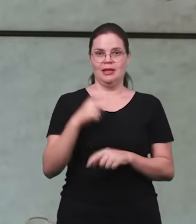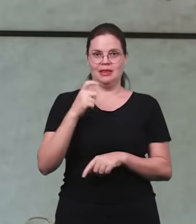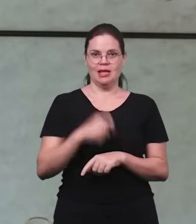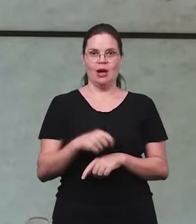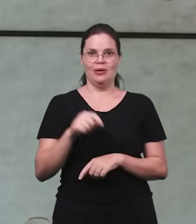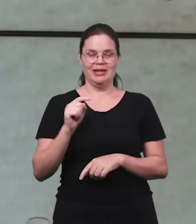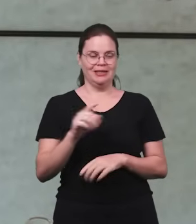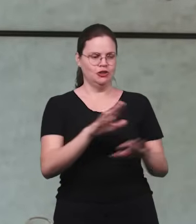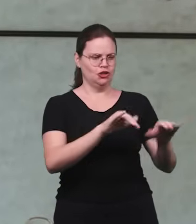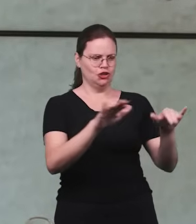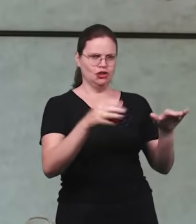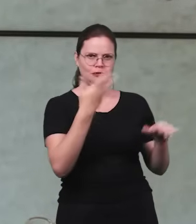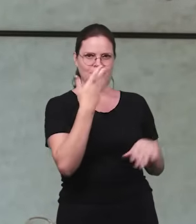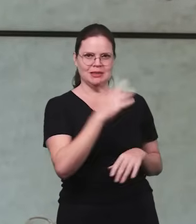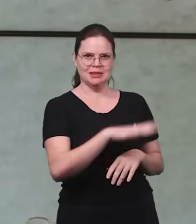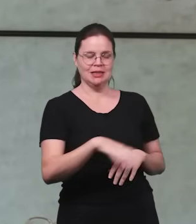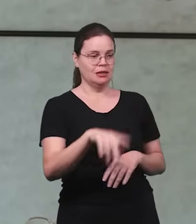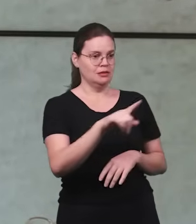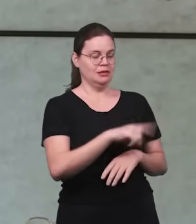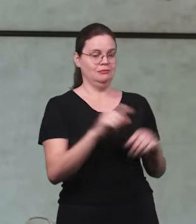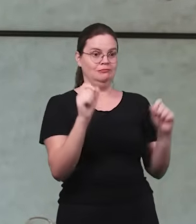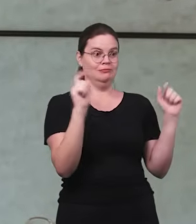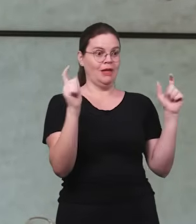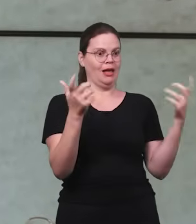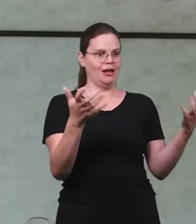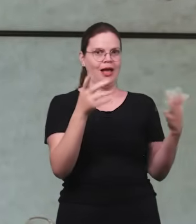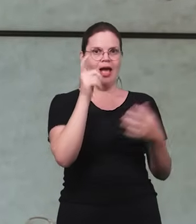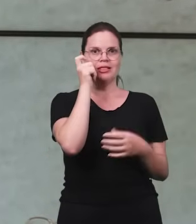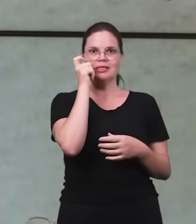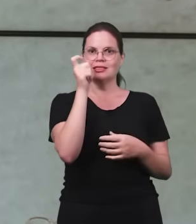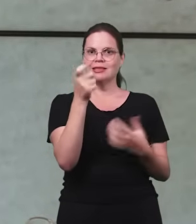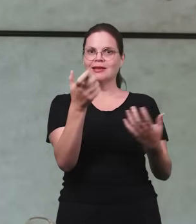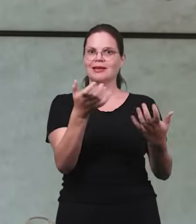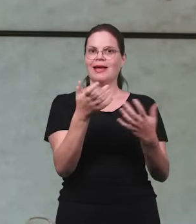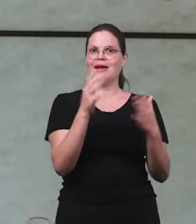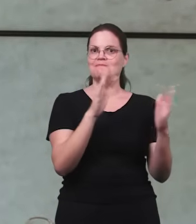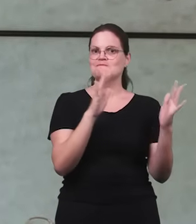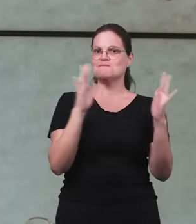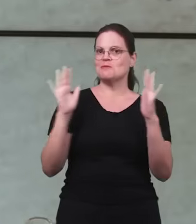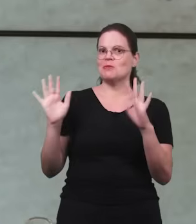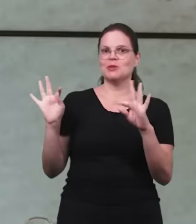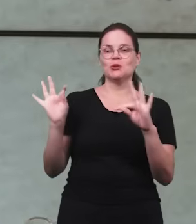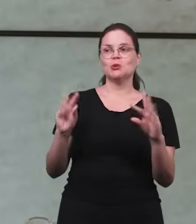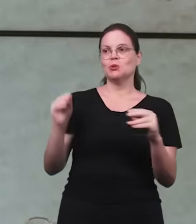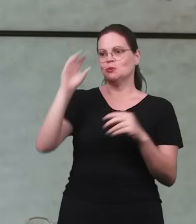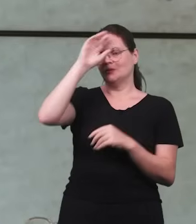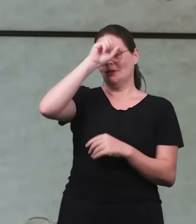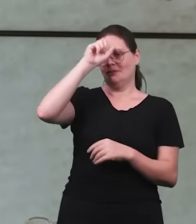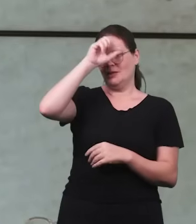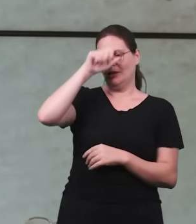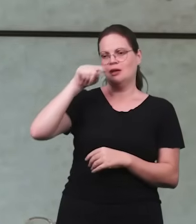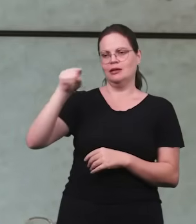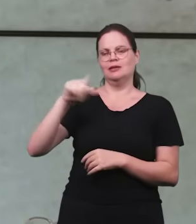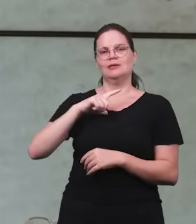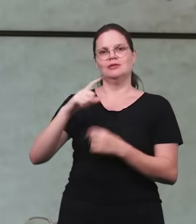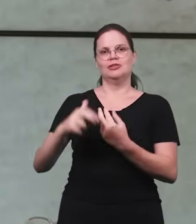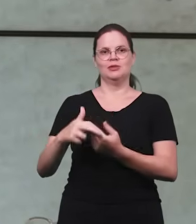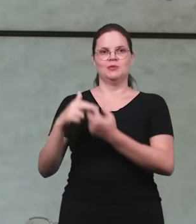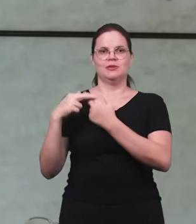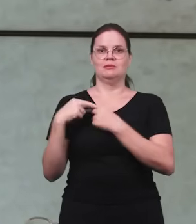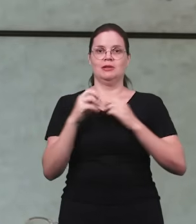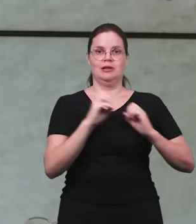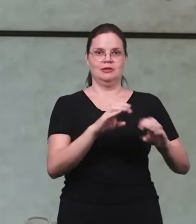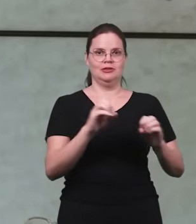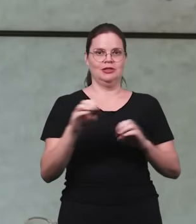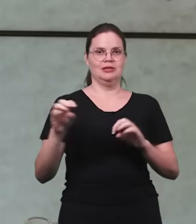despertou naqueles que estavam ouvindo o interesse de escutar, de aprender, chamou a atenção para si, né? A responsabilidade de transmitir ali uma herança,